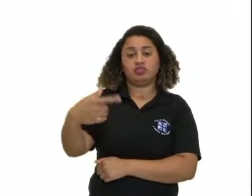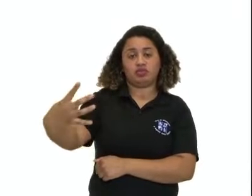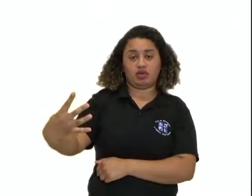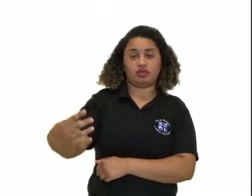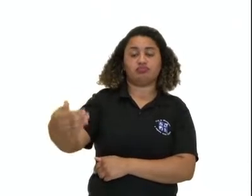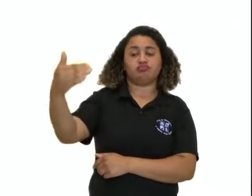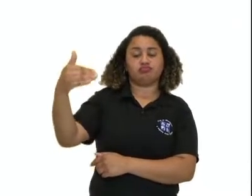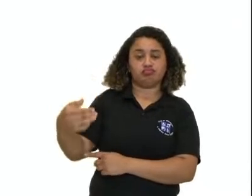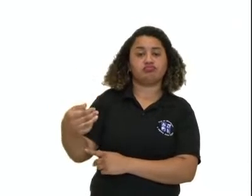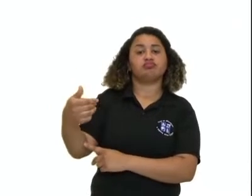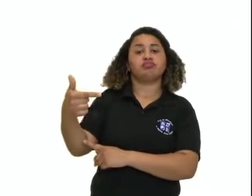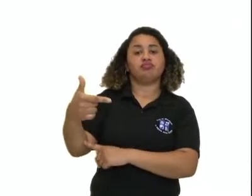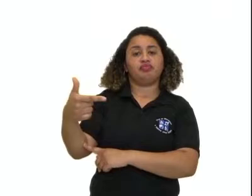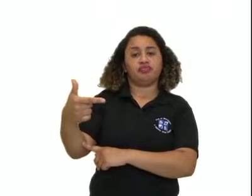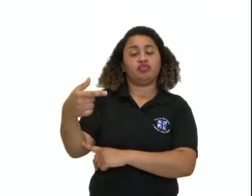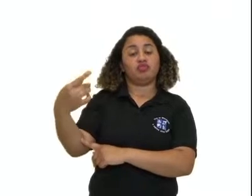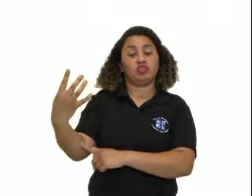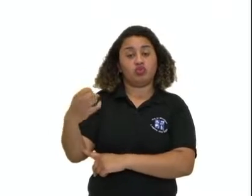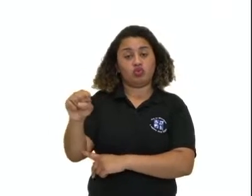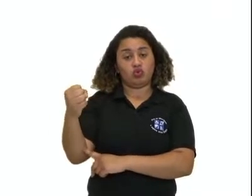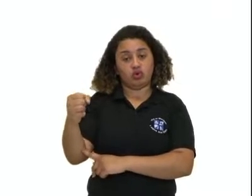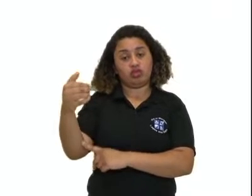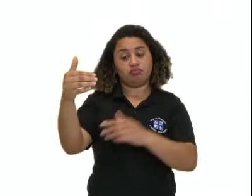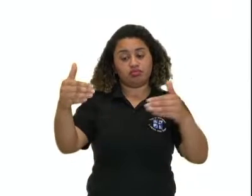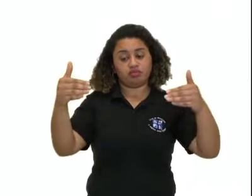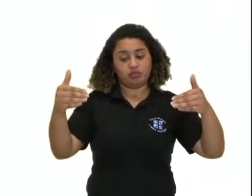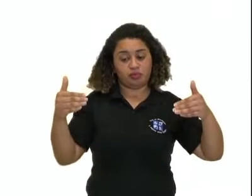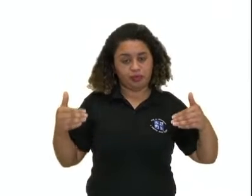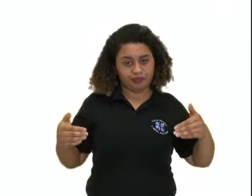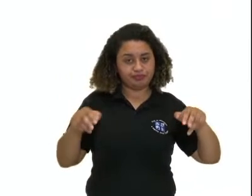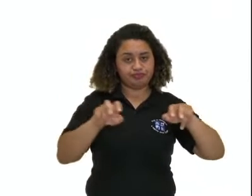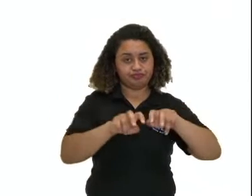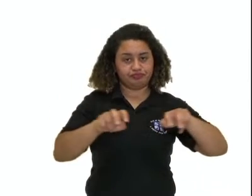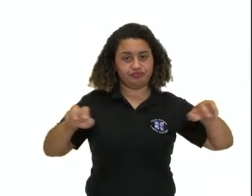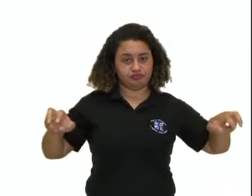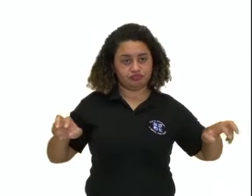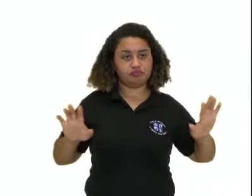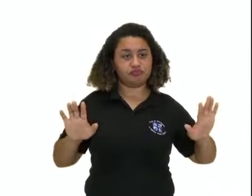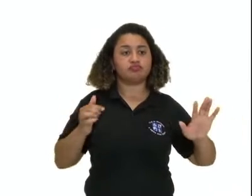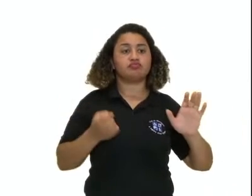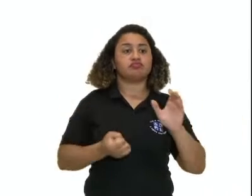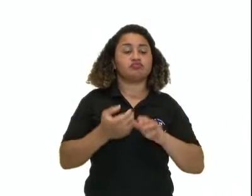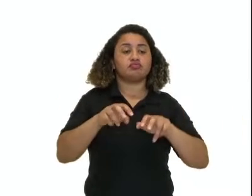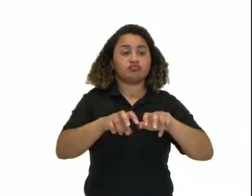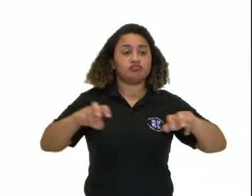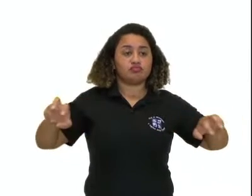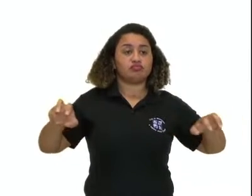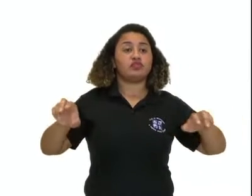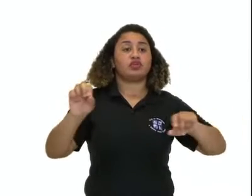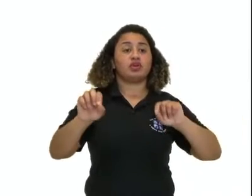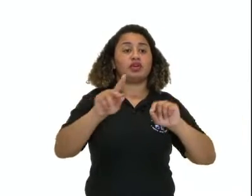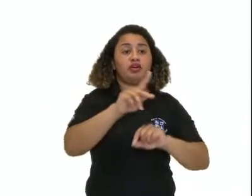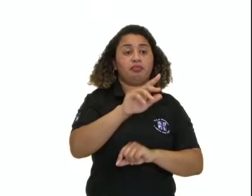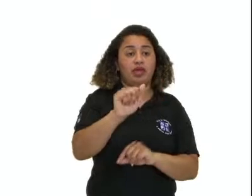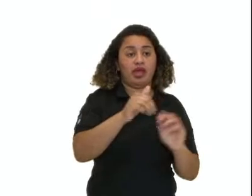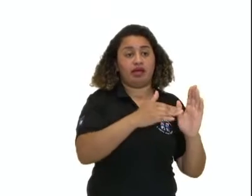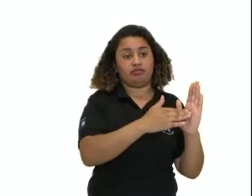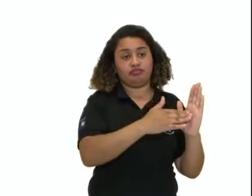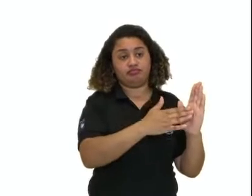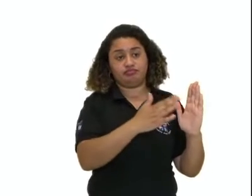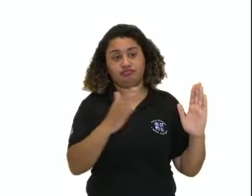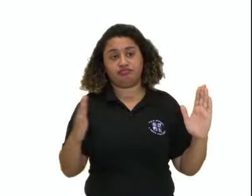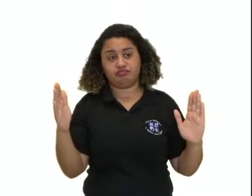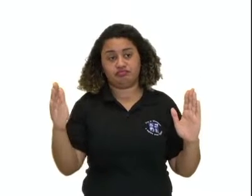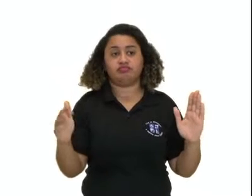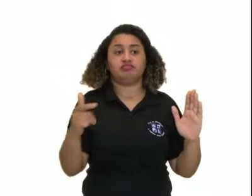poltronas, a terceira fila, 28 poltronas e assim por diante, formando a seguinte PA de razão 4,